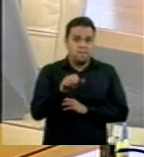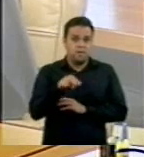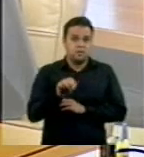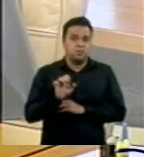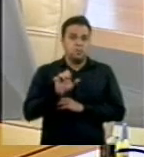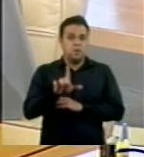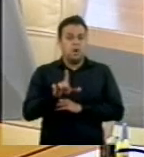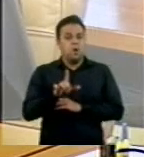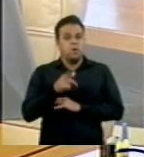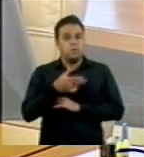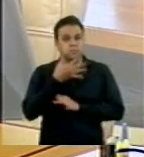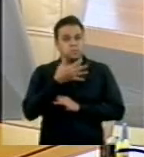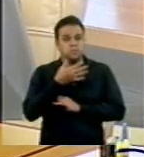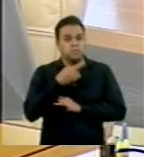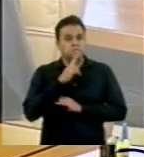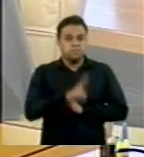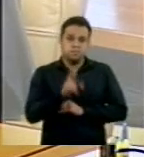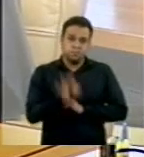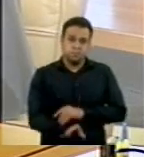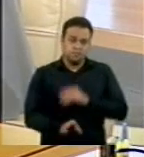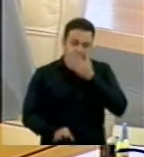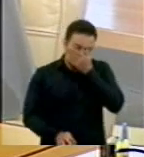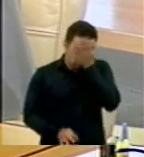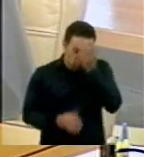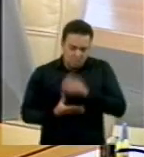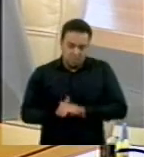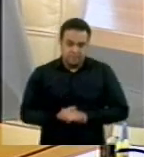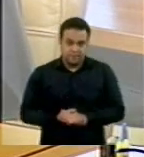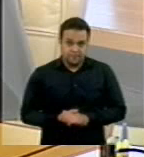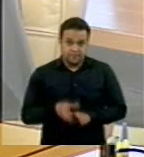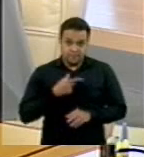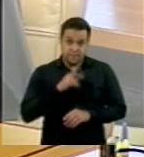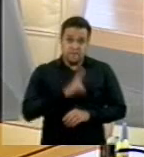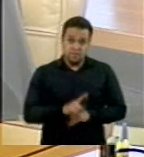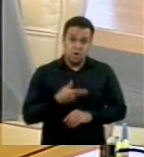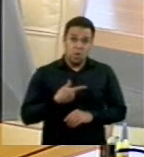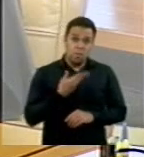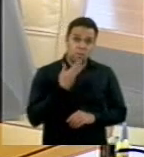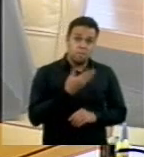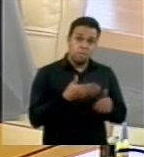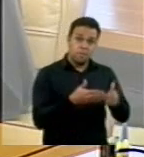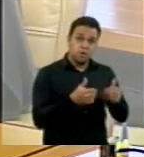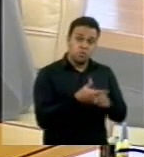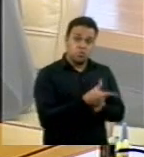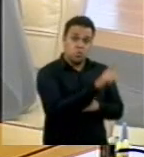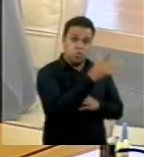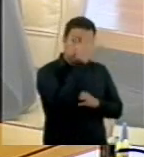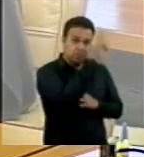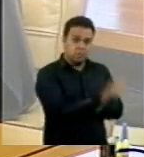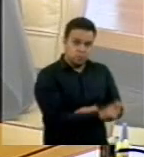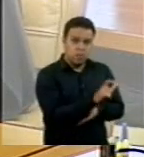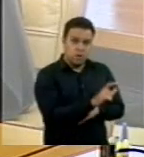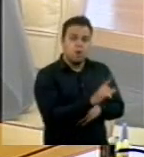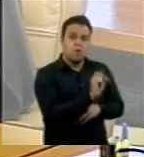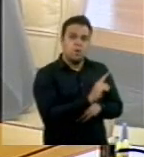nós somos aquilo que respondemos ao apelo do outro. apelo que nos chama a